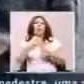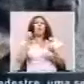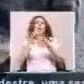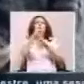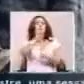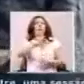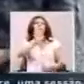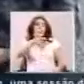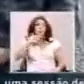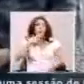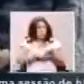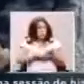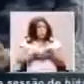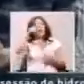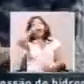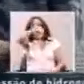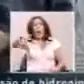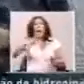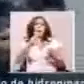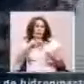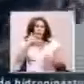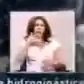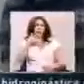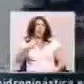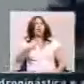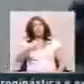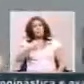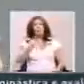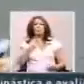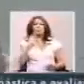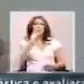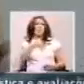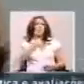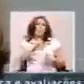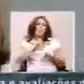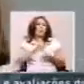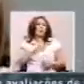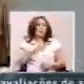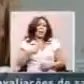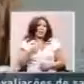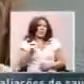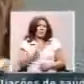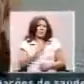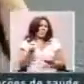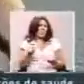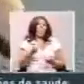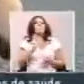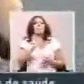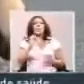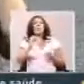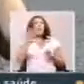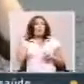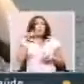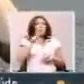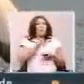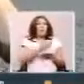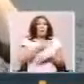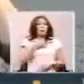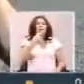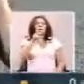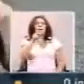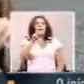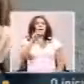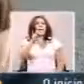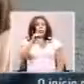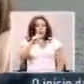isso que se passa, infelizmente. Muito bem, obrigada por estes pontos de vista, sobretudo pelas outras formas de integração que podem ser positivas. Há pouco, durante a primeira parte, eu disse que